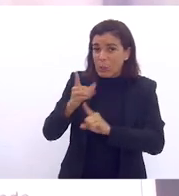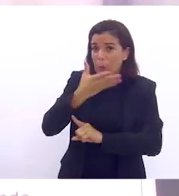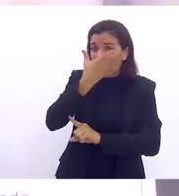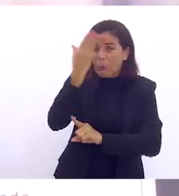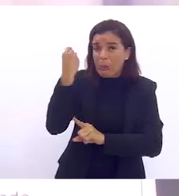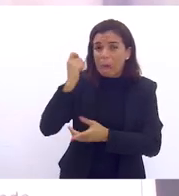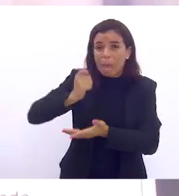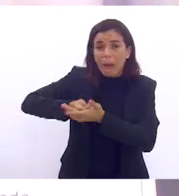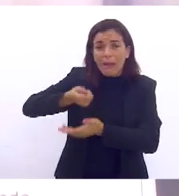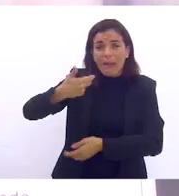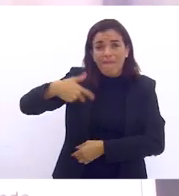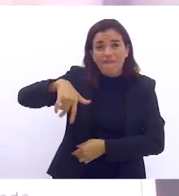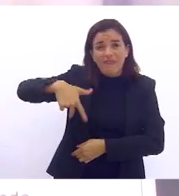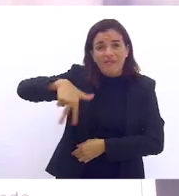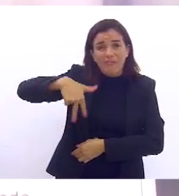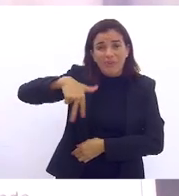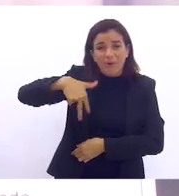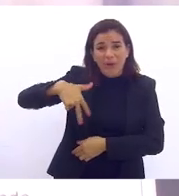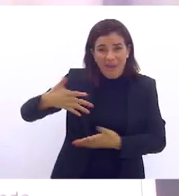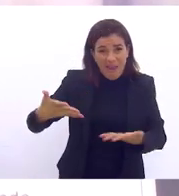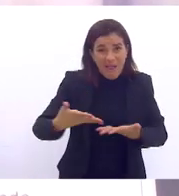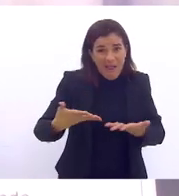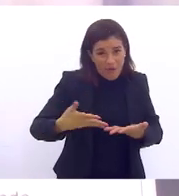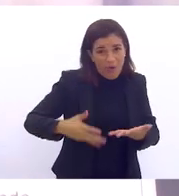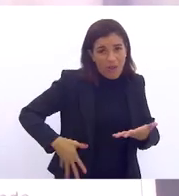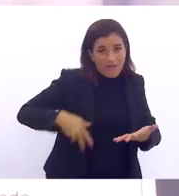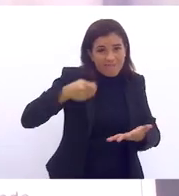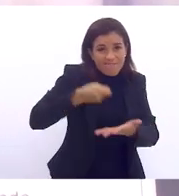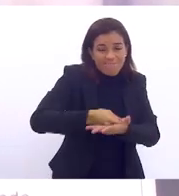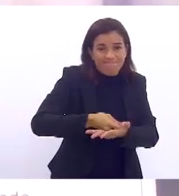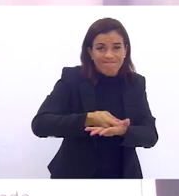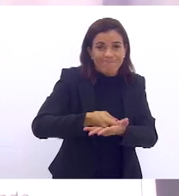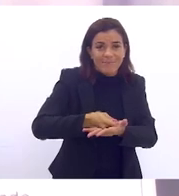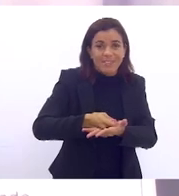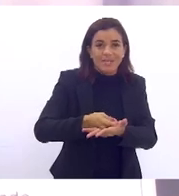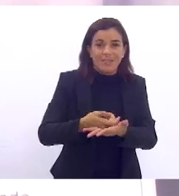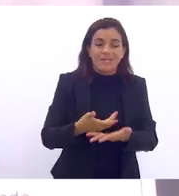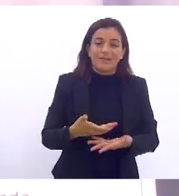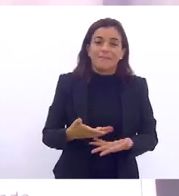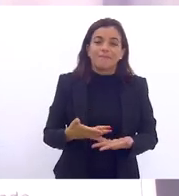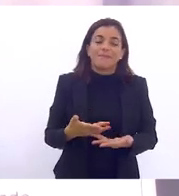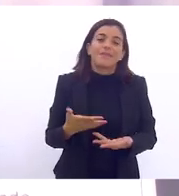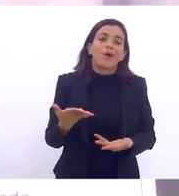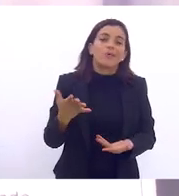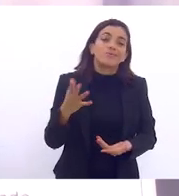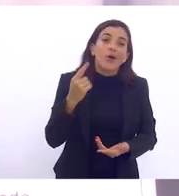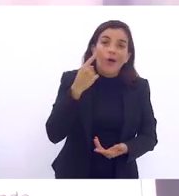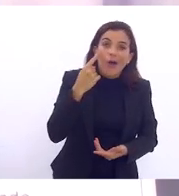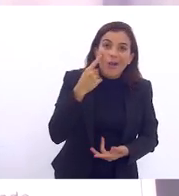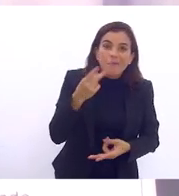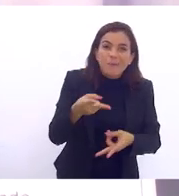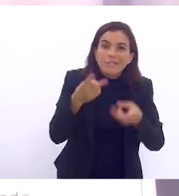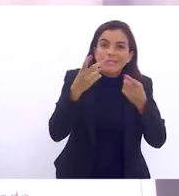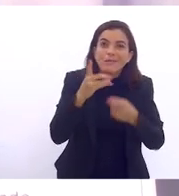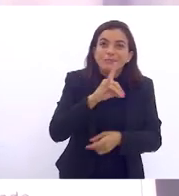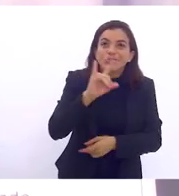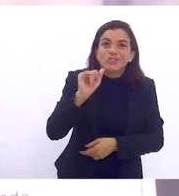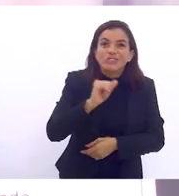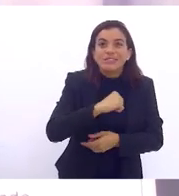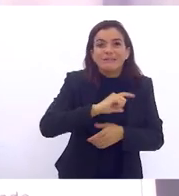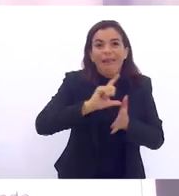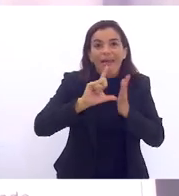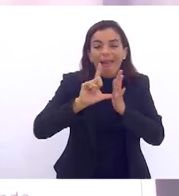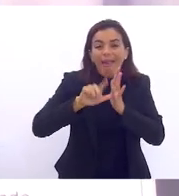pagar a conta da Viva eu tô realizando esse pagamento agora então quer dizer eh depois de não sei quantos dias eu deixei de pagar